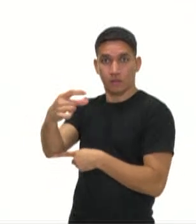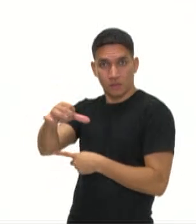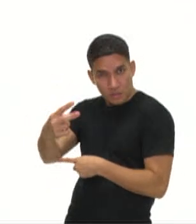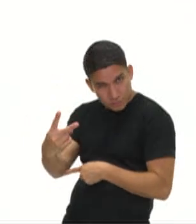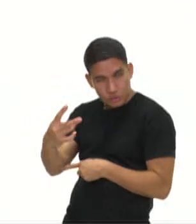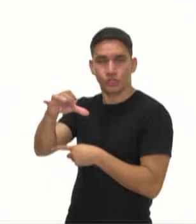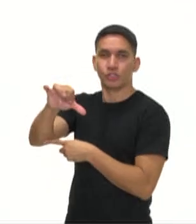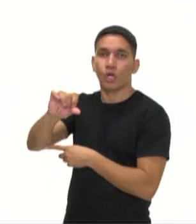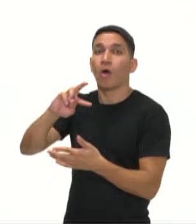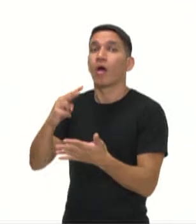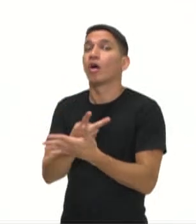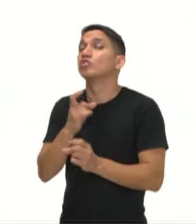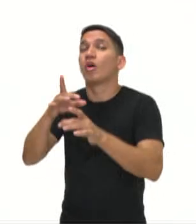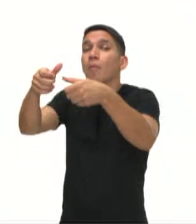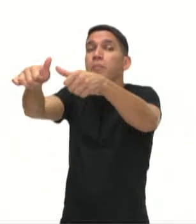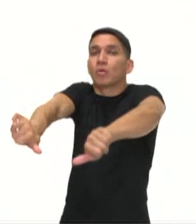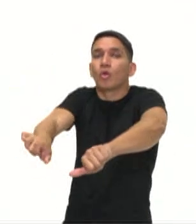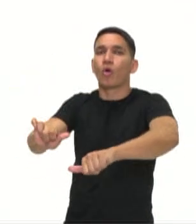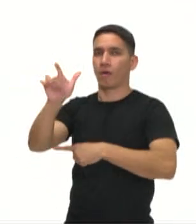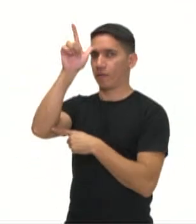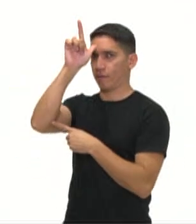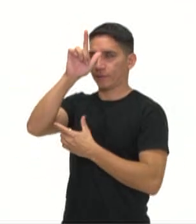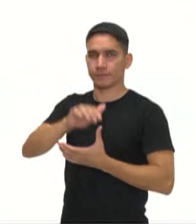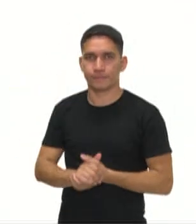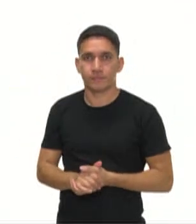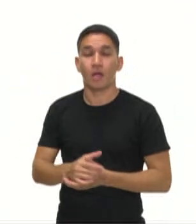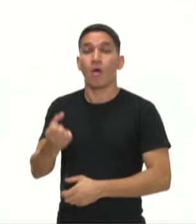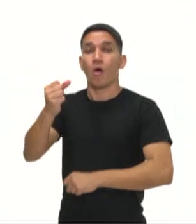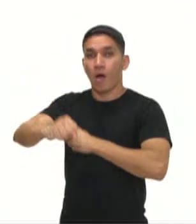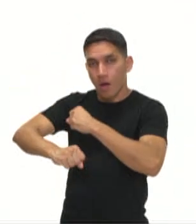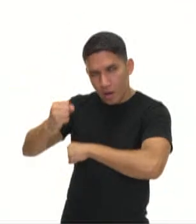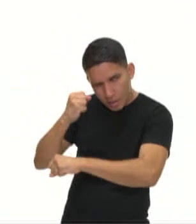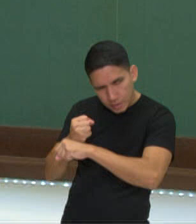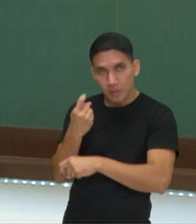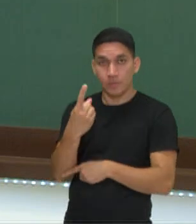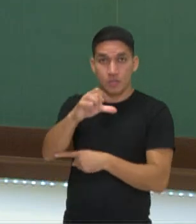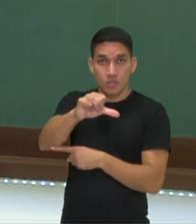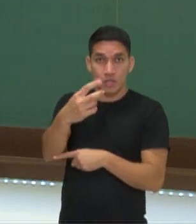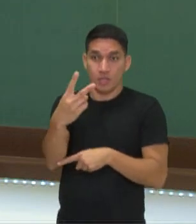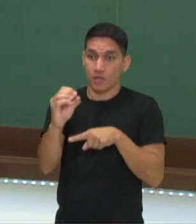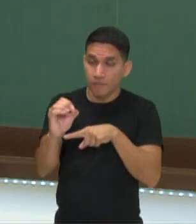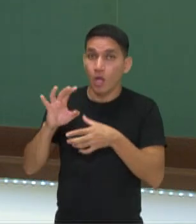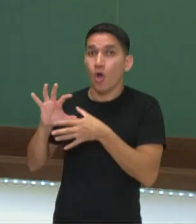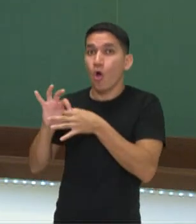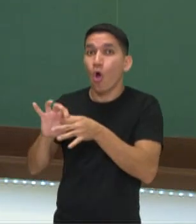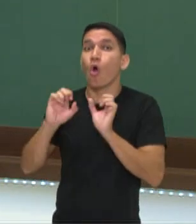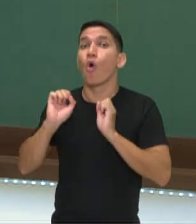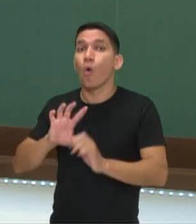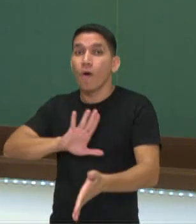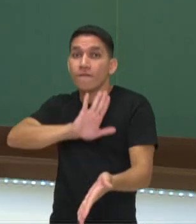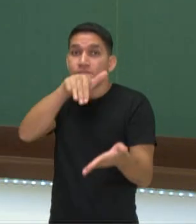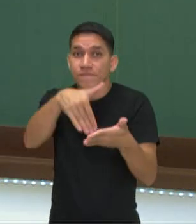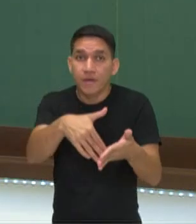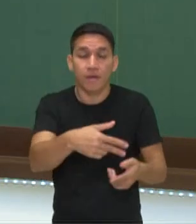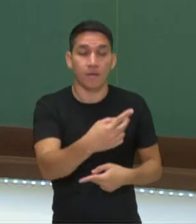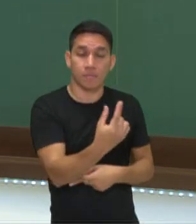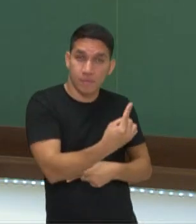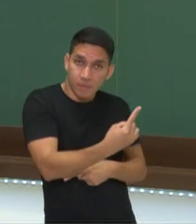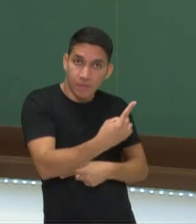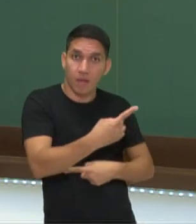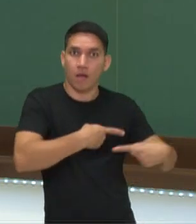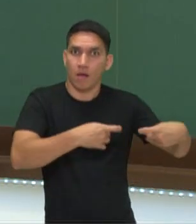1929, isso só piorou na Alemanha. Em 1920, logo no contexto de fim da Primeira Guerra